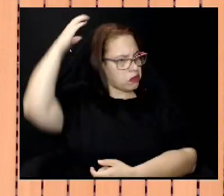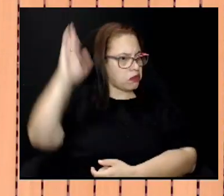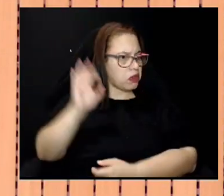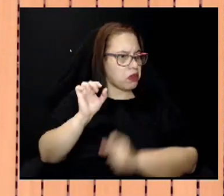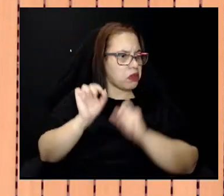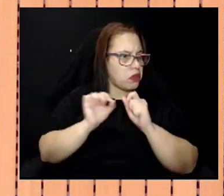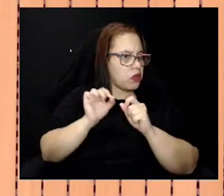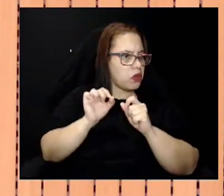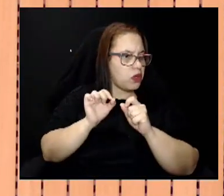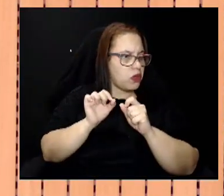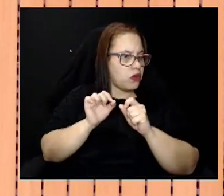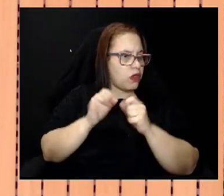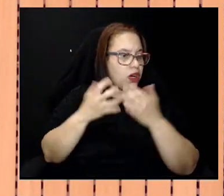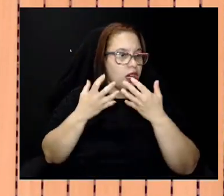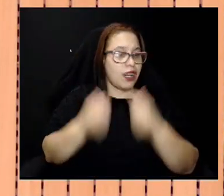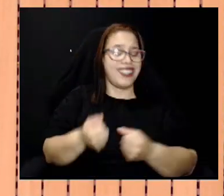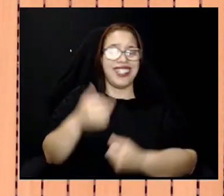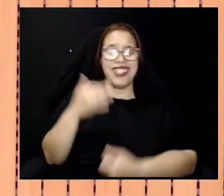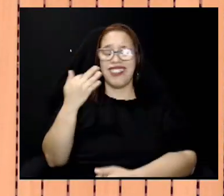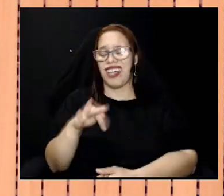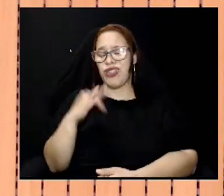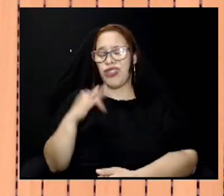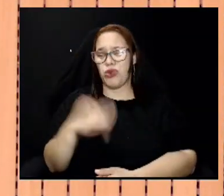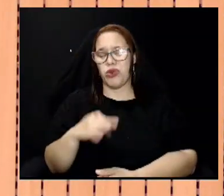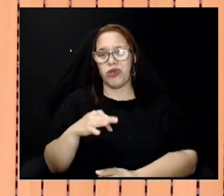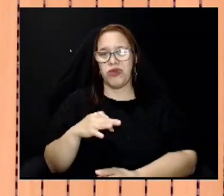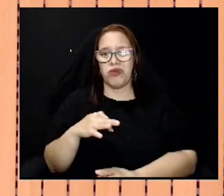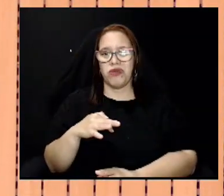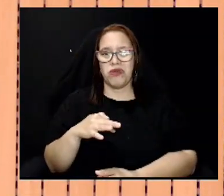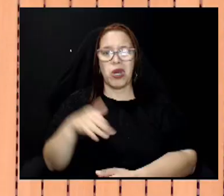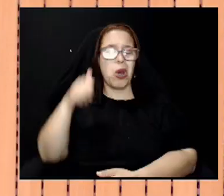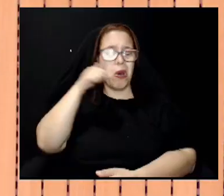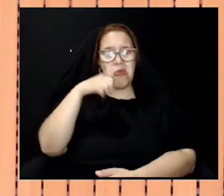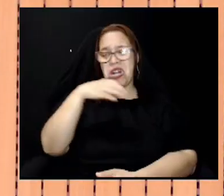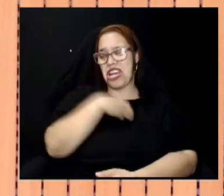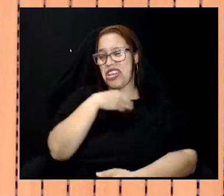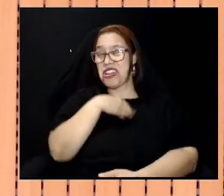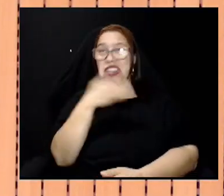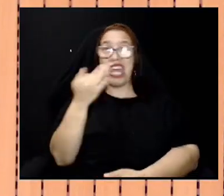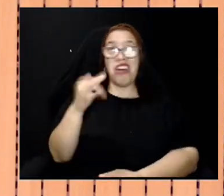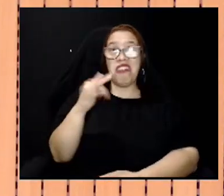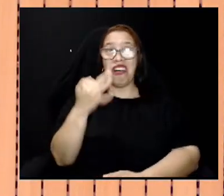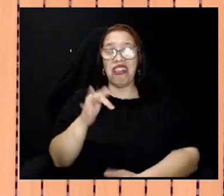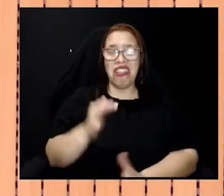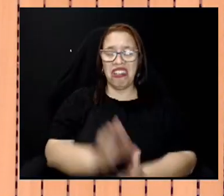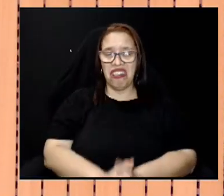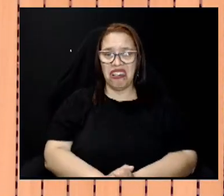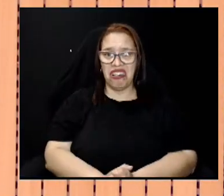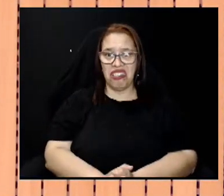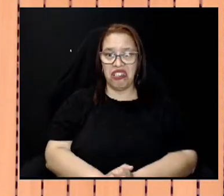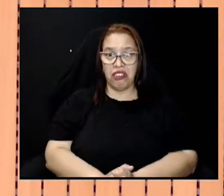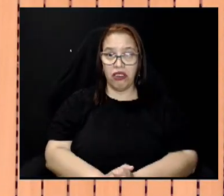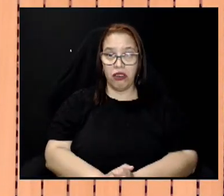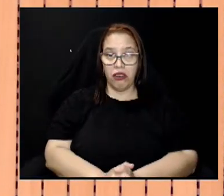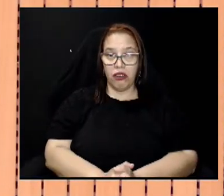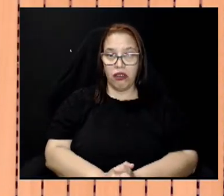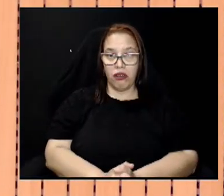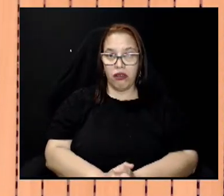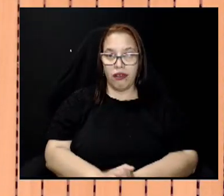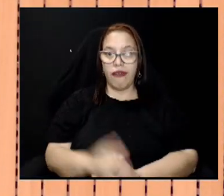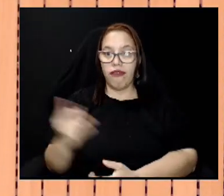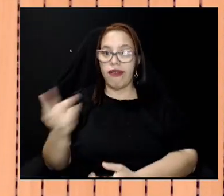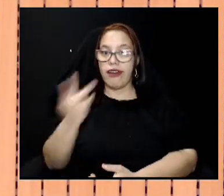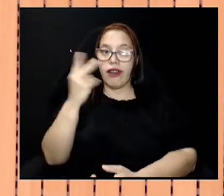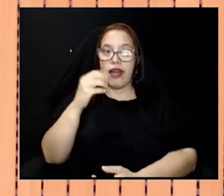condicionadas a aceitar dor. Falava, a mulher sente dor mesmo. Só recentemente que a gente passou a valorizar a